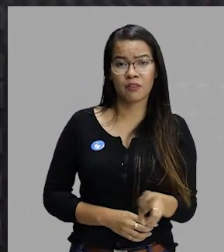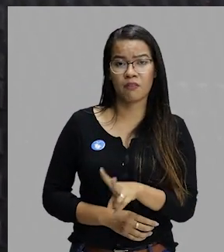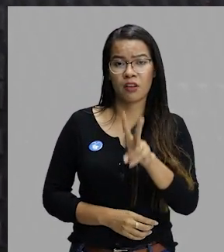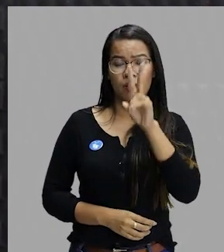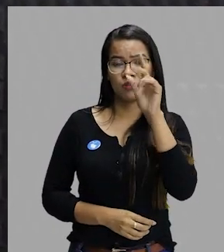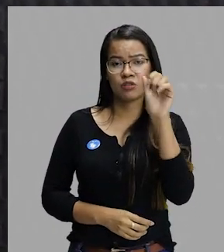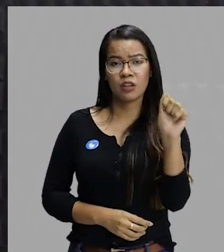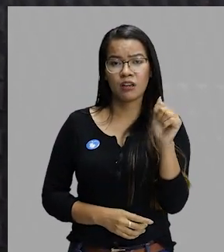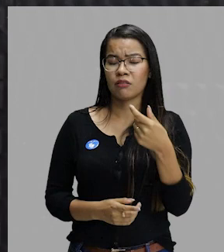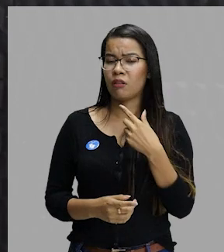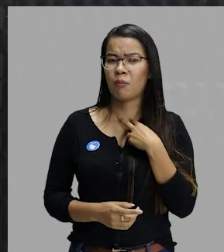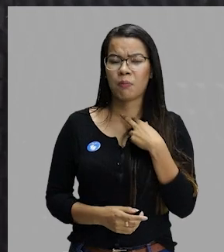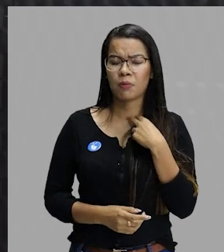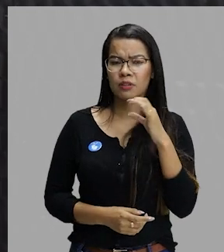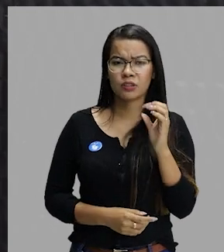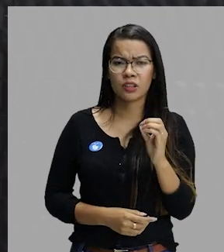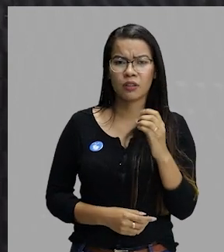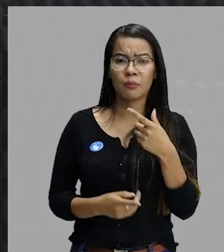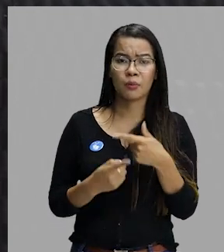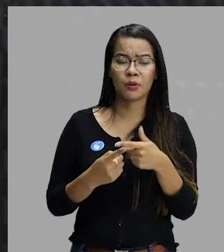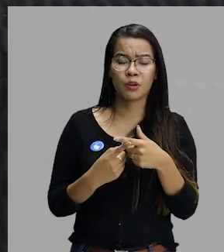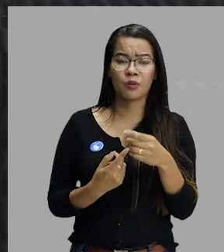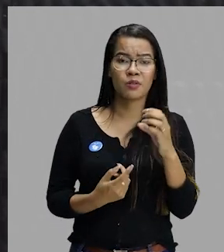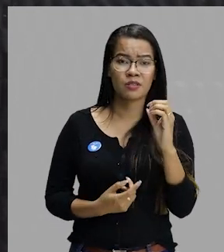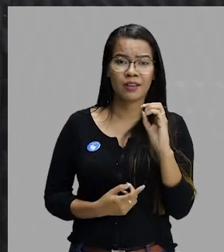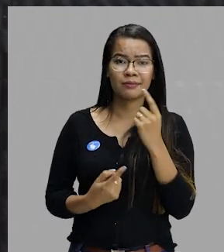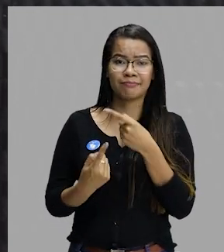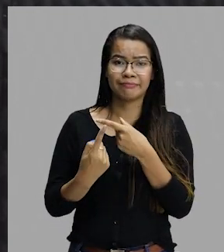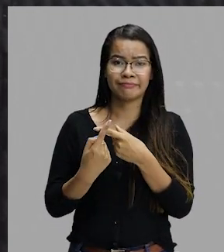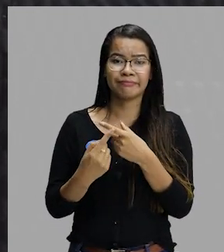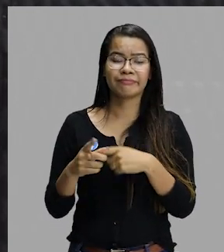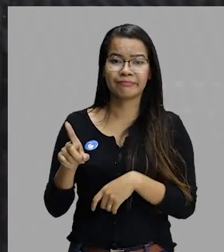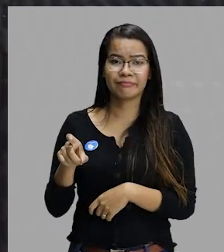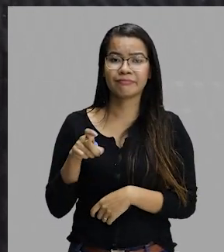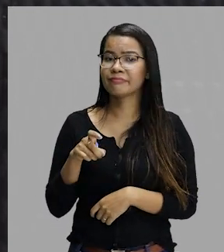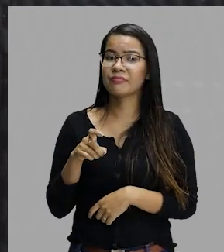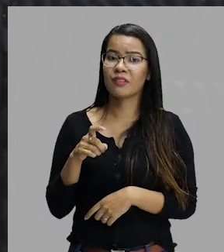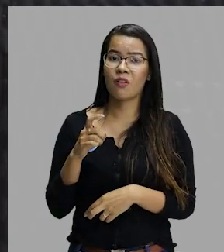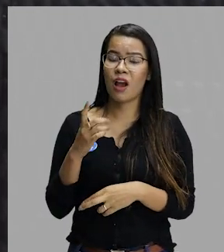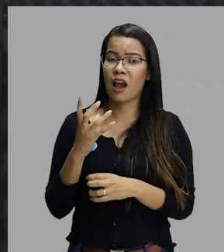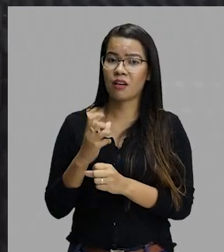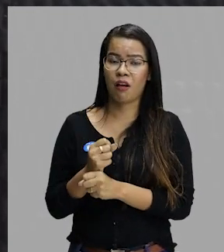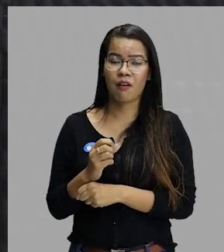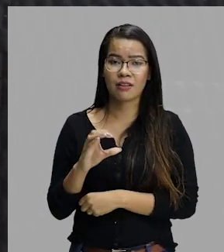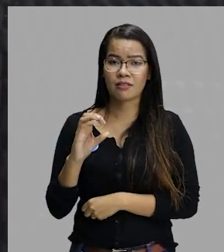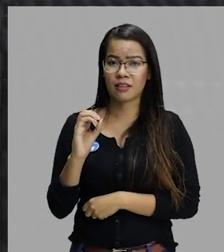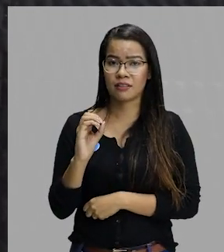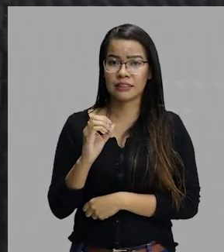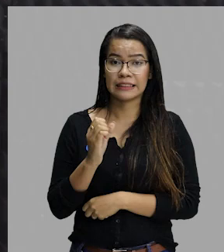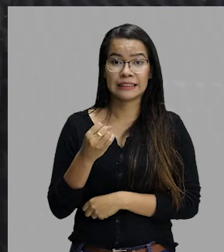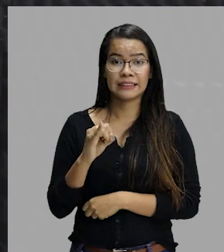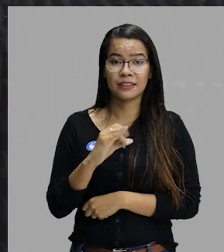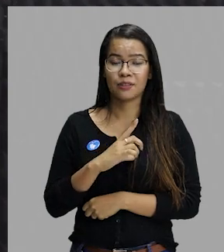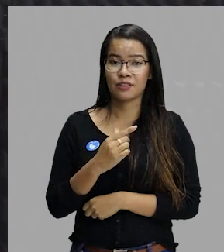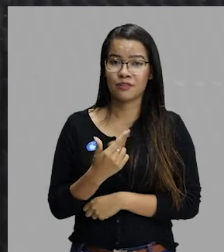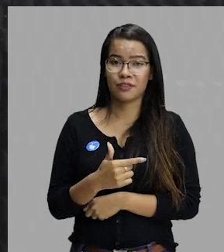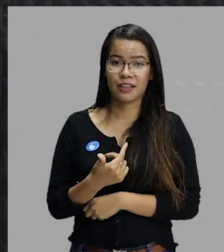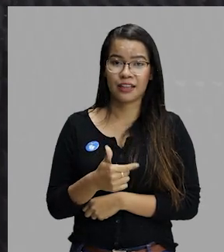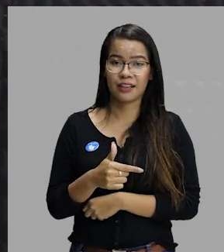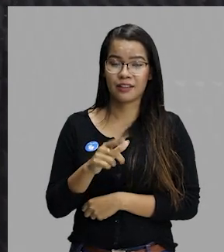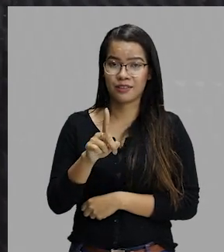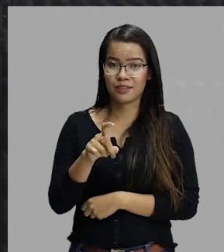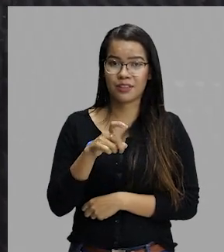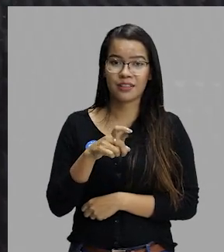não pode ser zero? Porque zero multiplicado por x dá zero. Se não tiver o x, o polinômio não é do